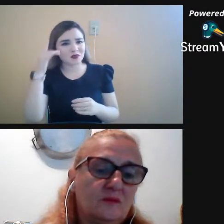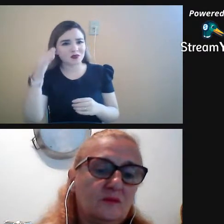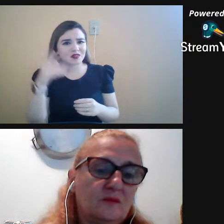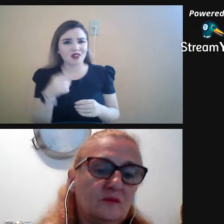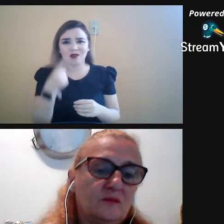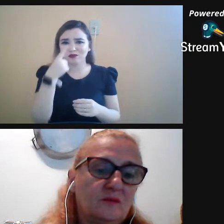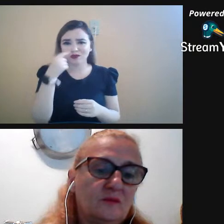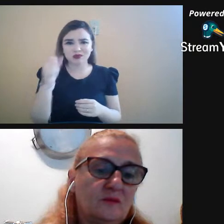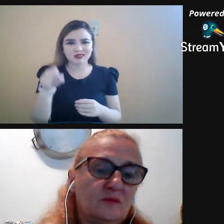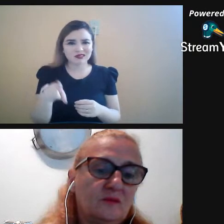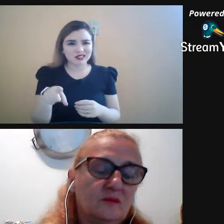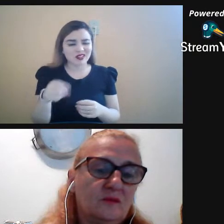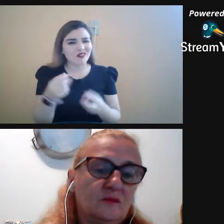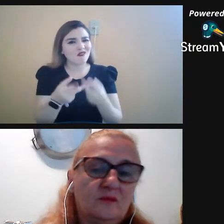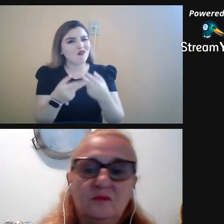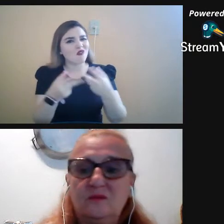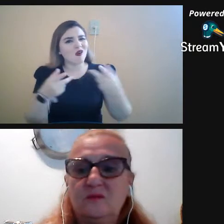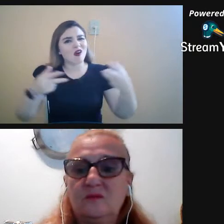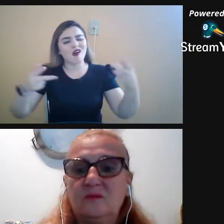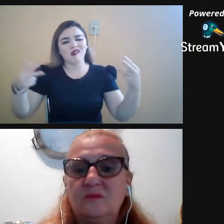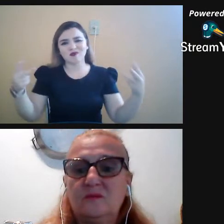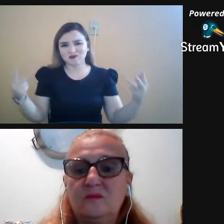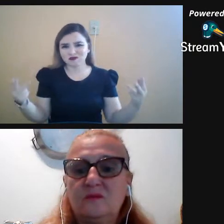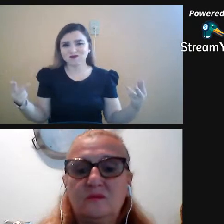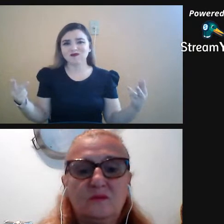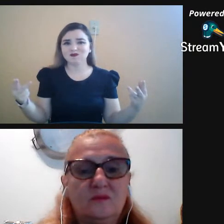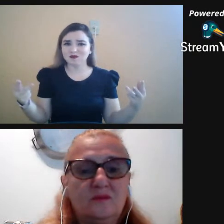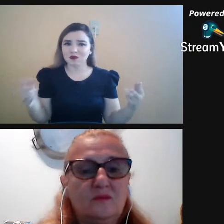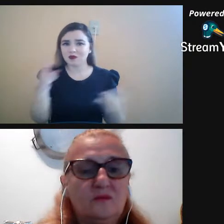né, essa produção excessiva de lixo.